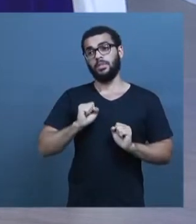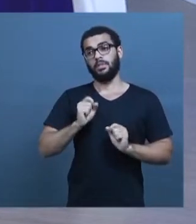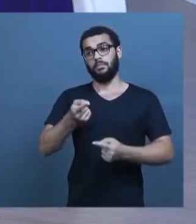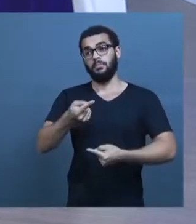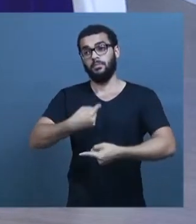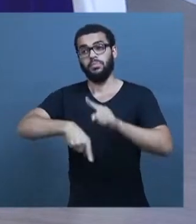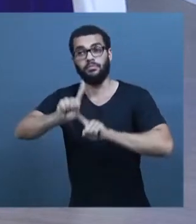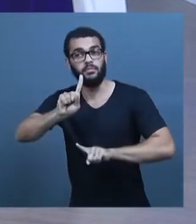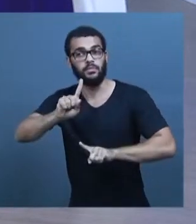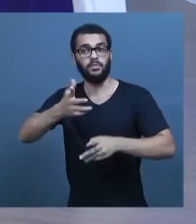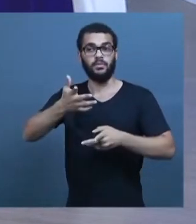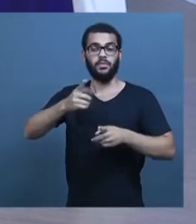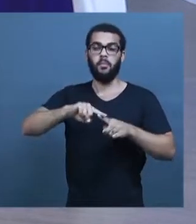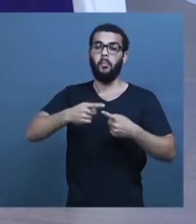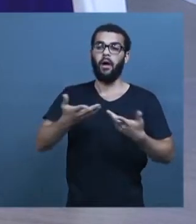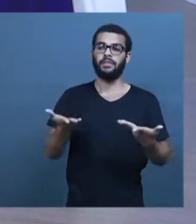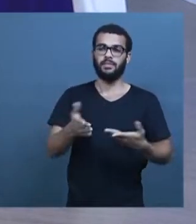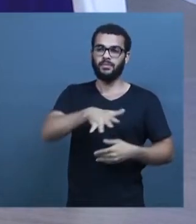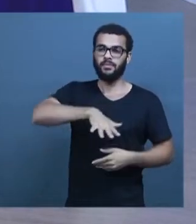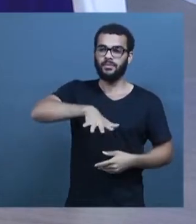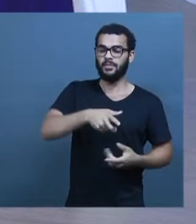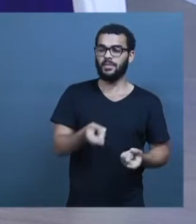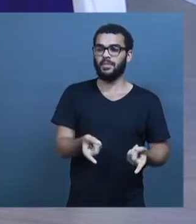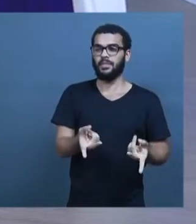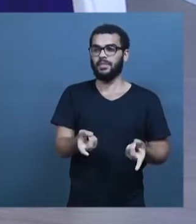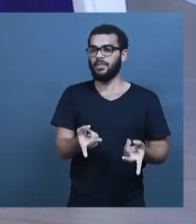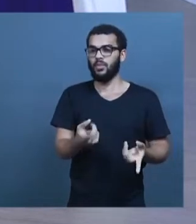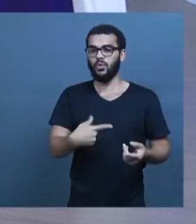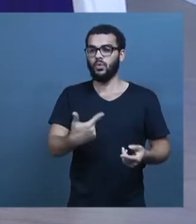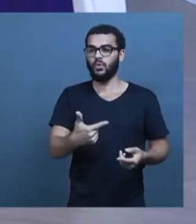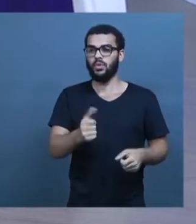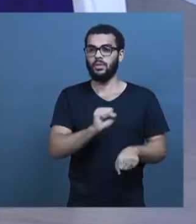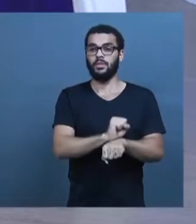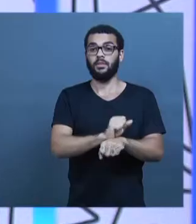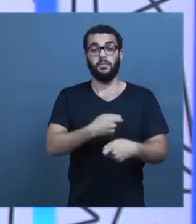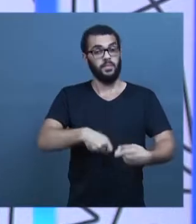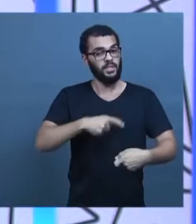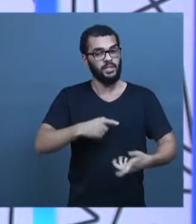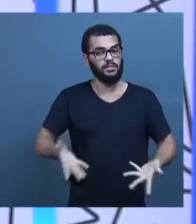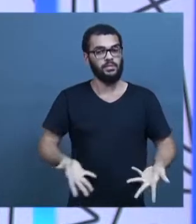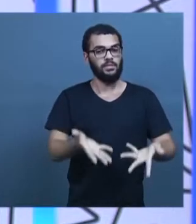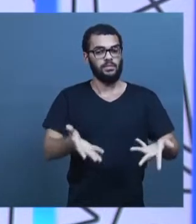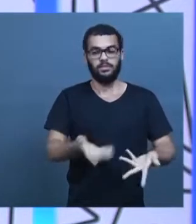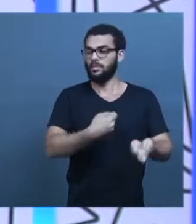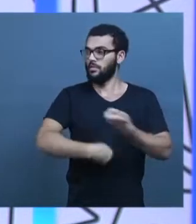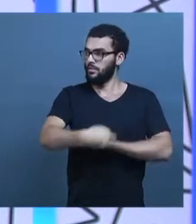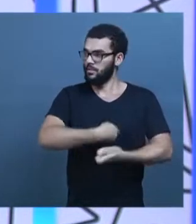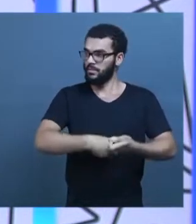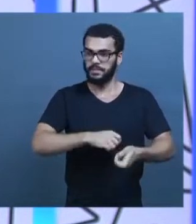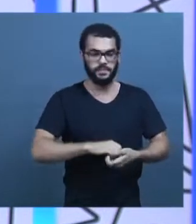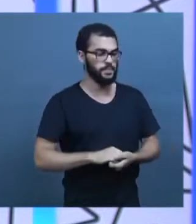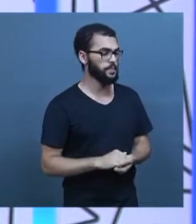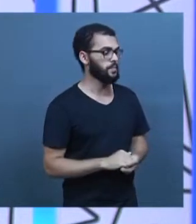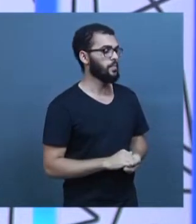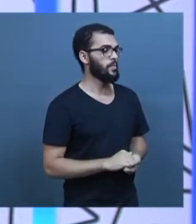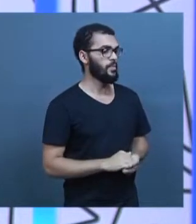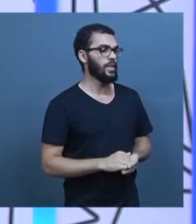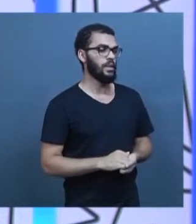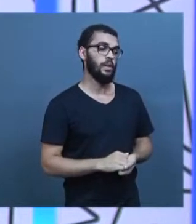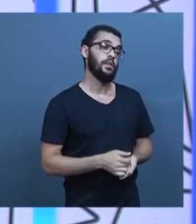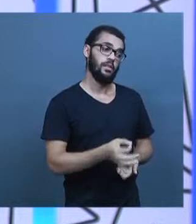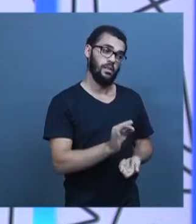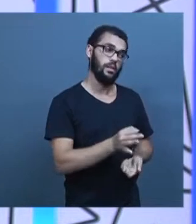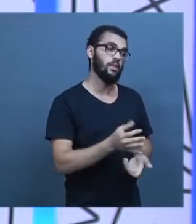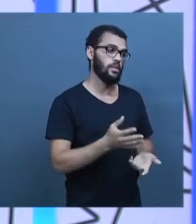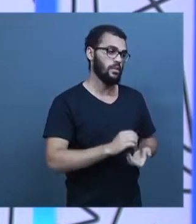mas o mercado não espera também, né? Com certeza. É preciso fazer a economia girar. Com certeza. Na realidade, nós temos um país que eu